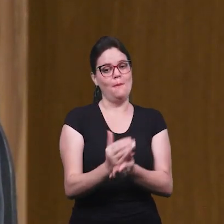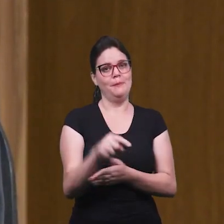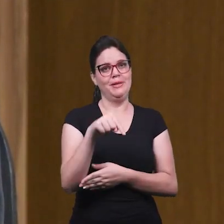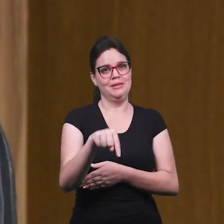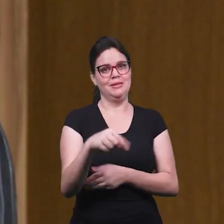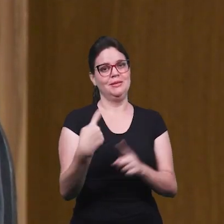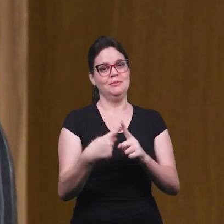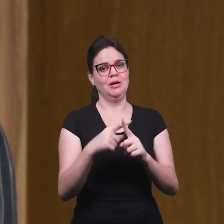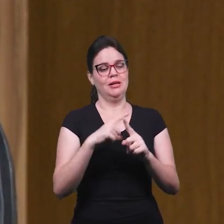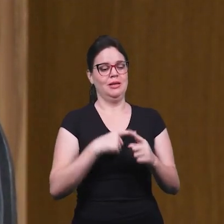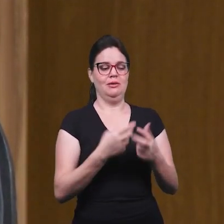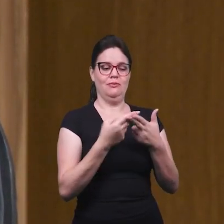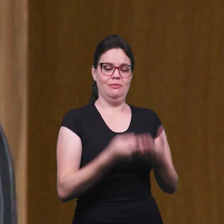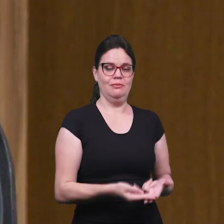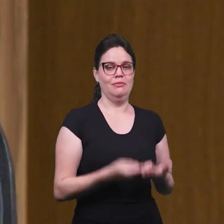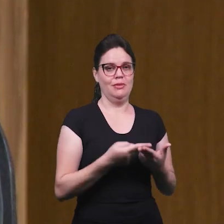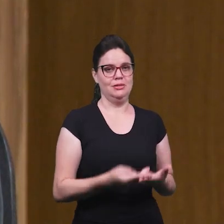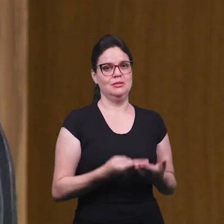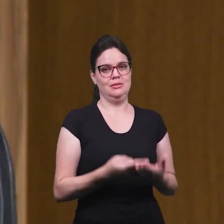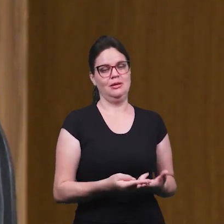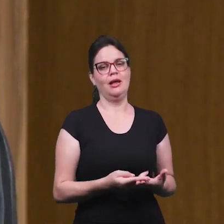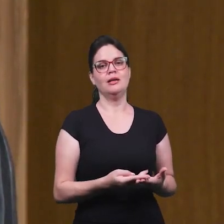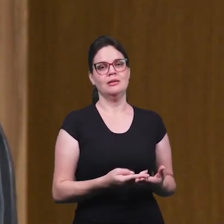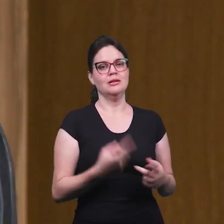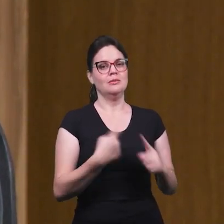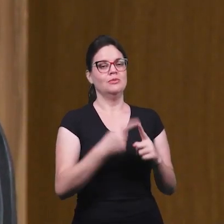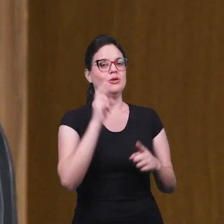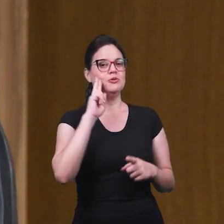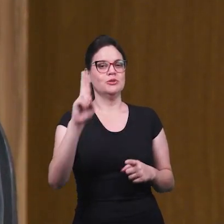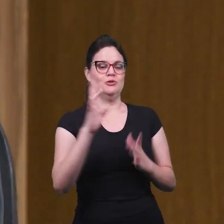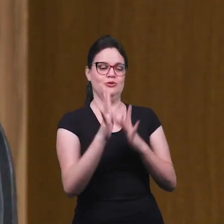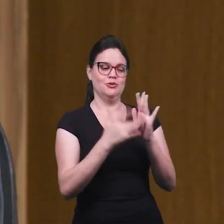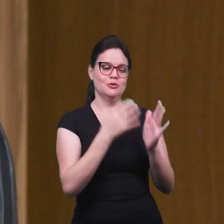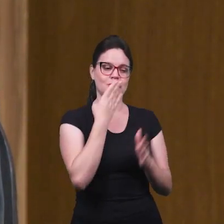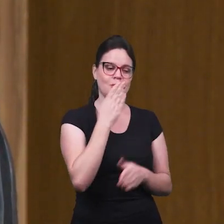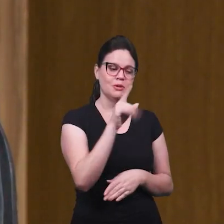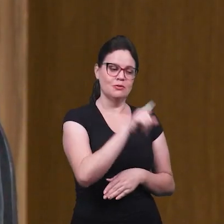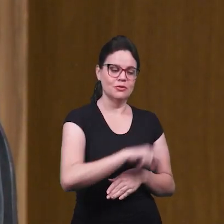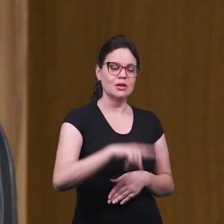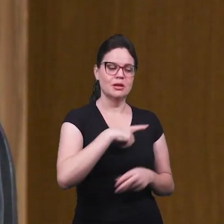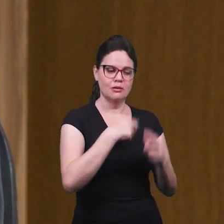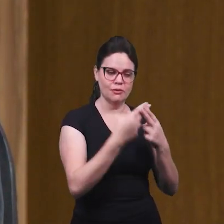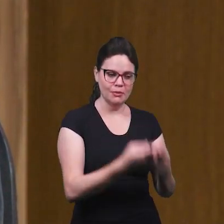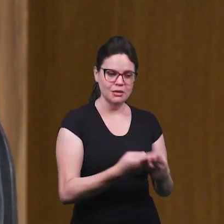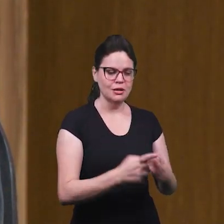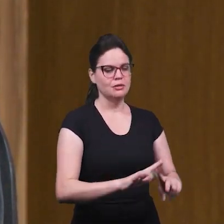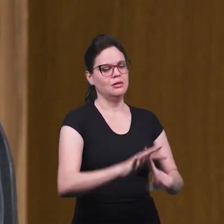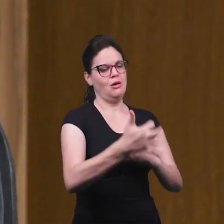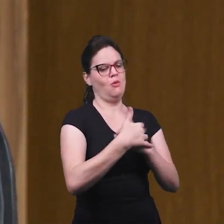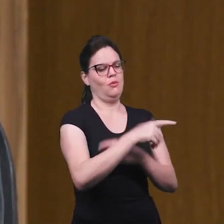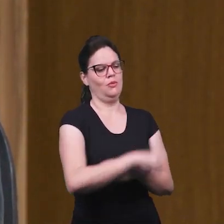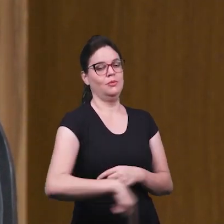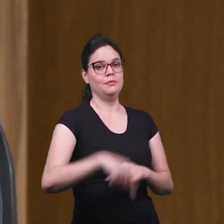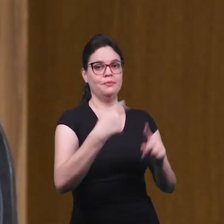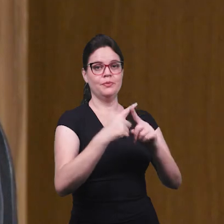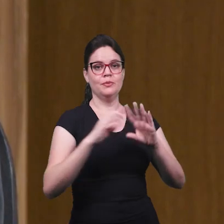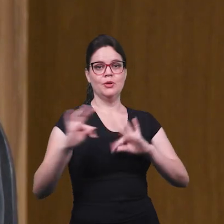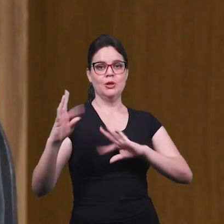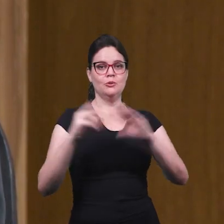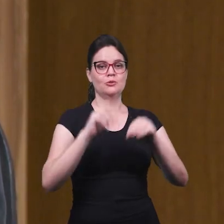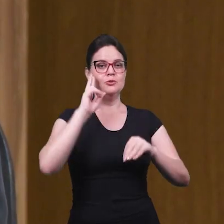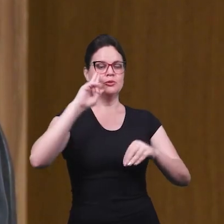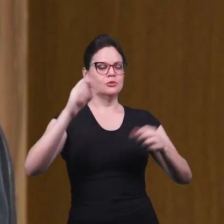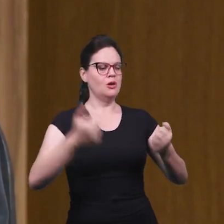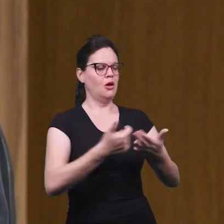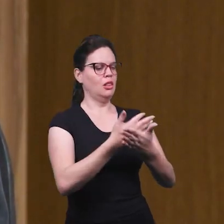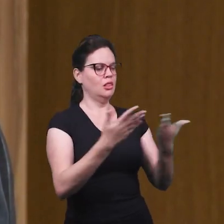paciência, na palavra da paciência do Senhor Jesus, que é pela fé, por todos os elementos da eternidade que ele deu, os recursos da